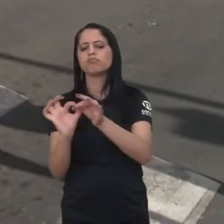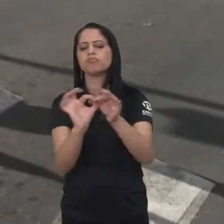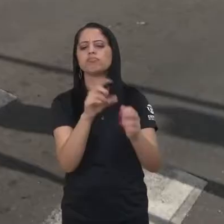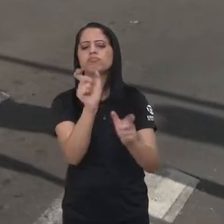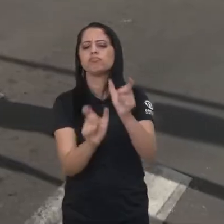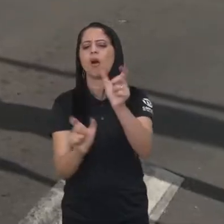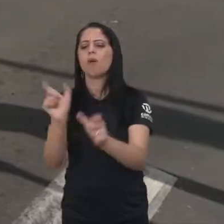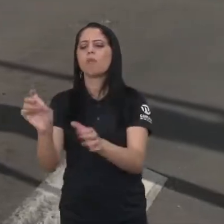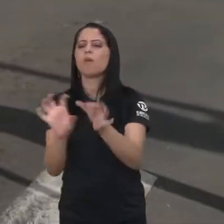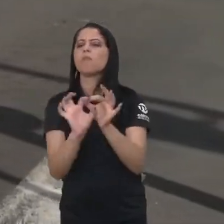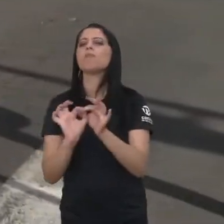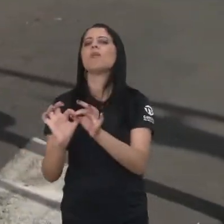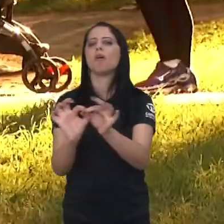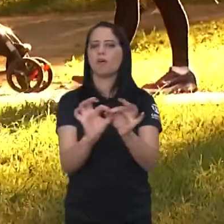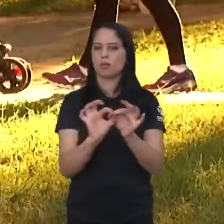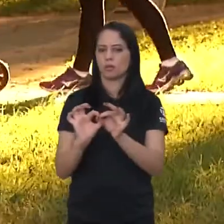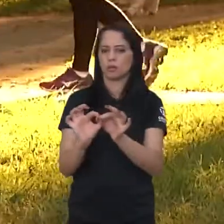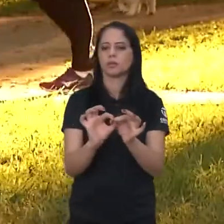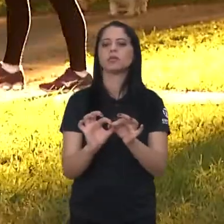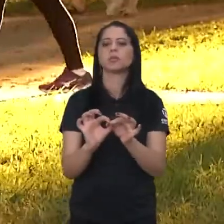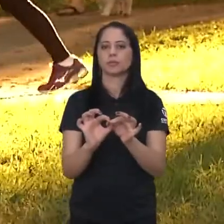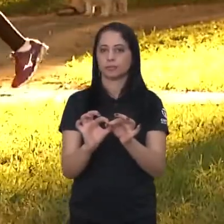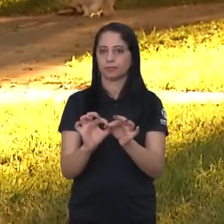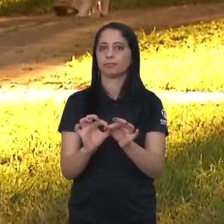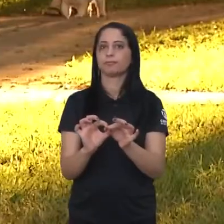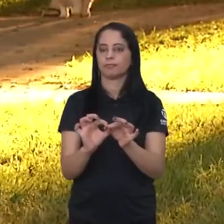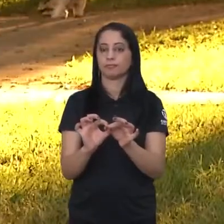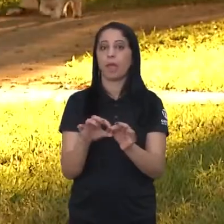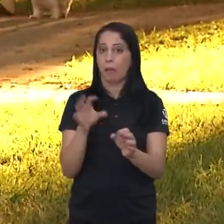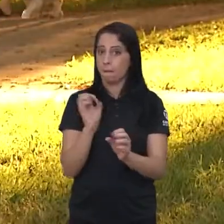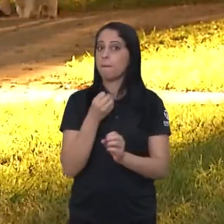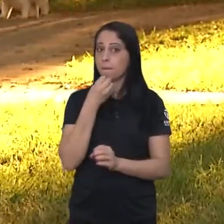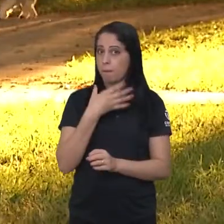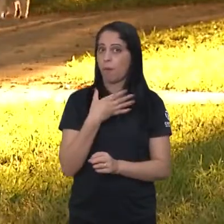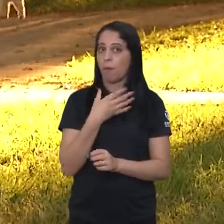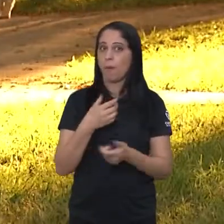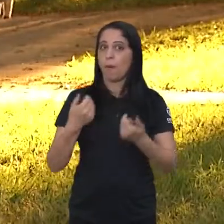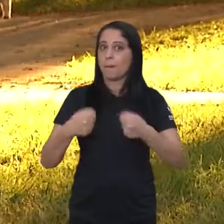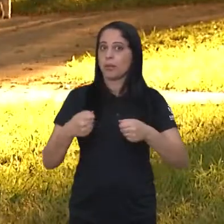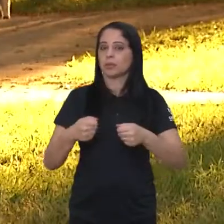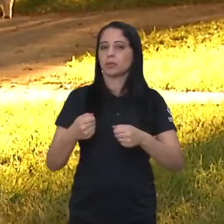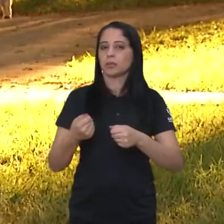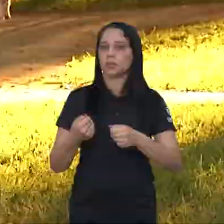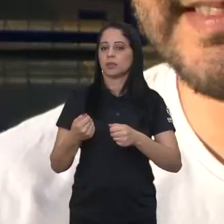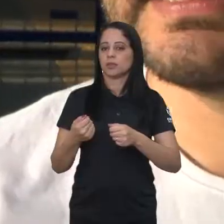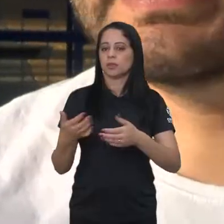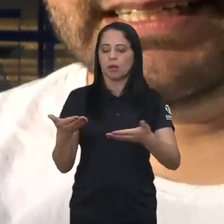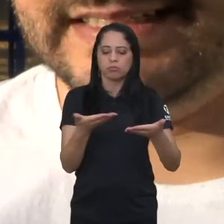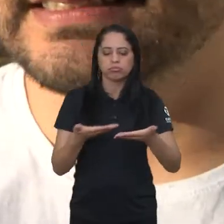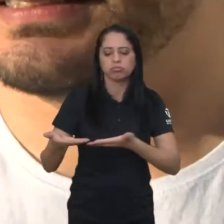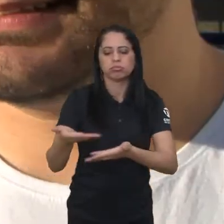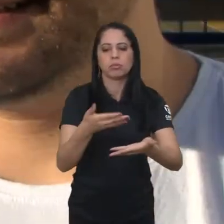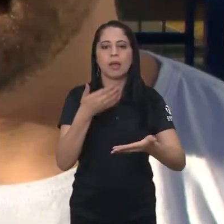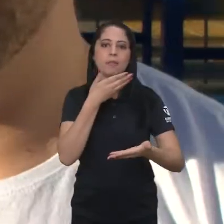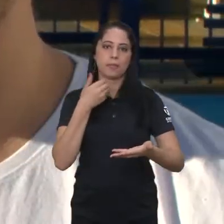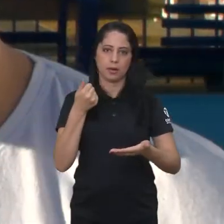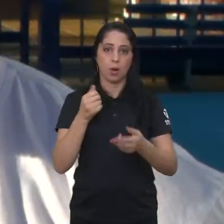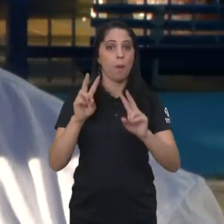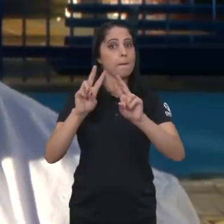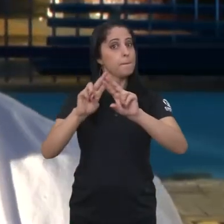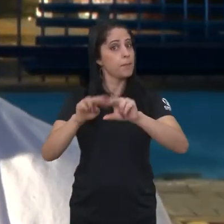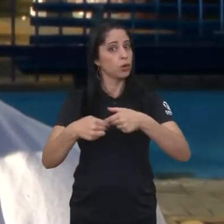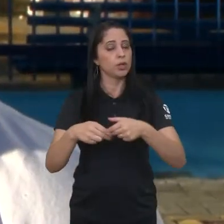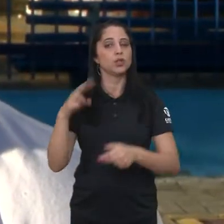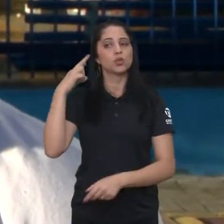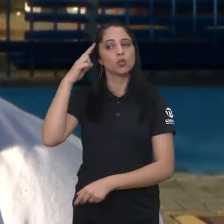vão impactar a sociedade já é um grande passo para melhorar o nosso convívio social, Pensando nessa